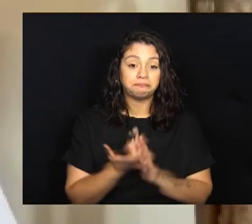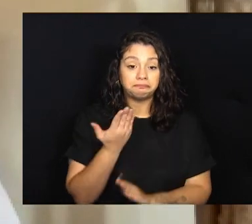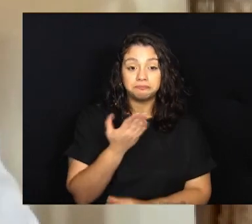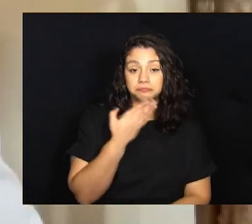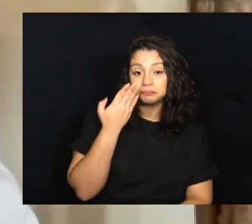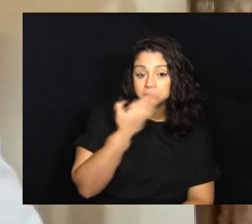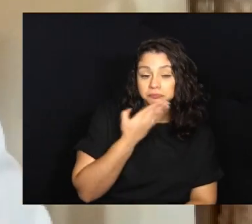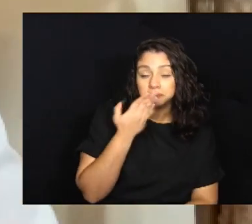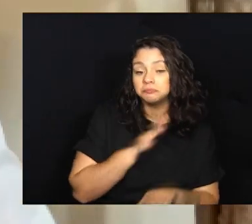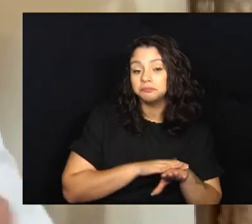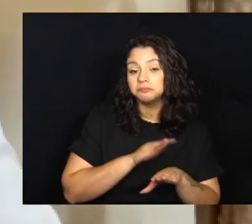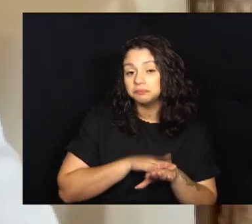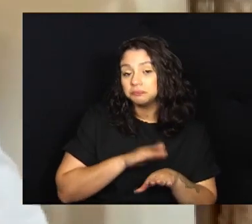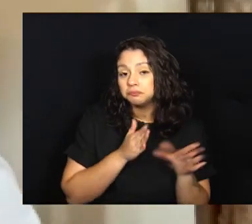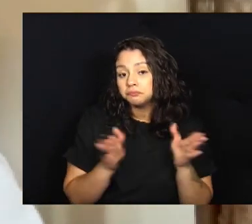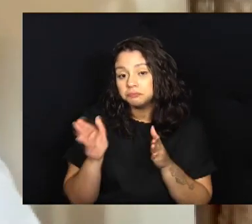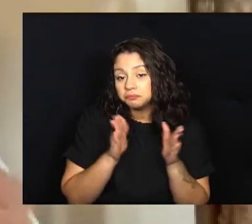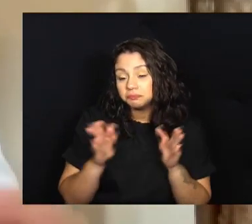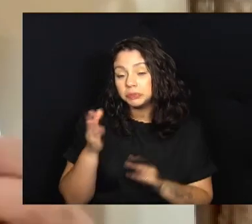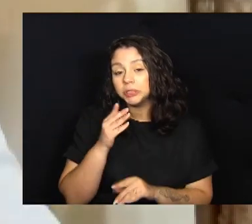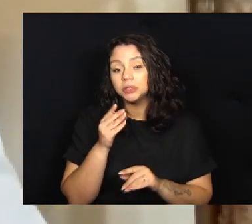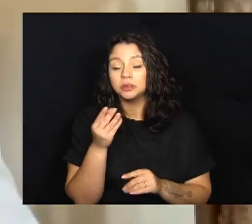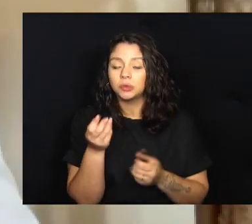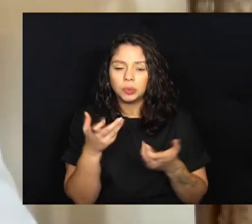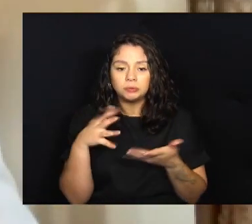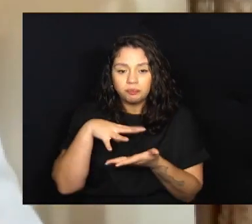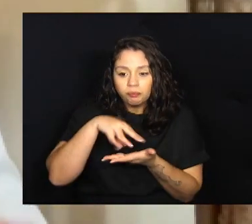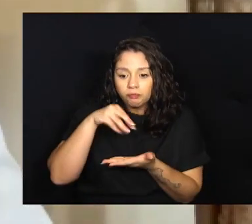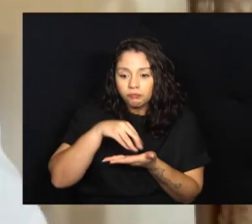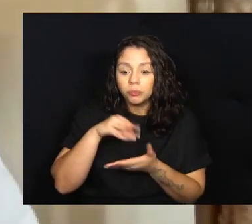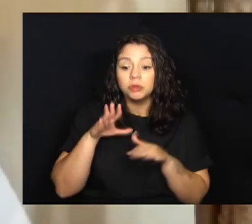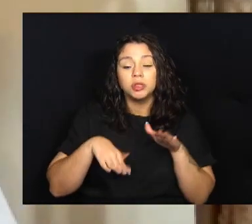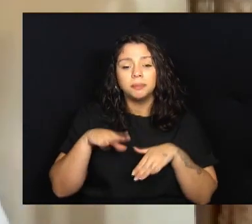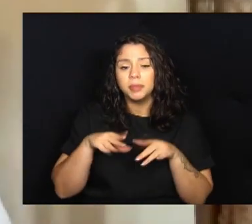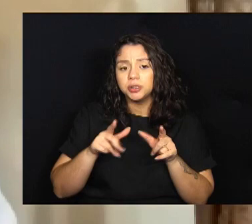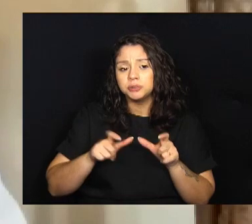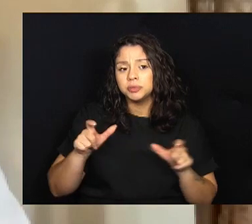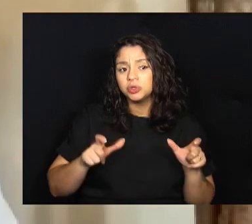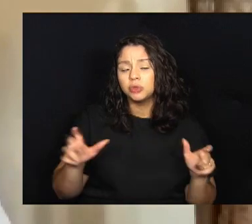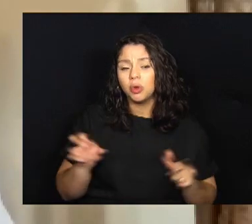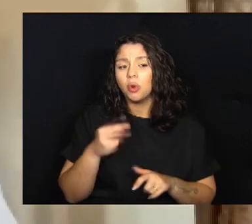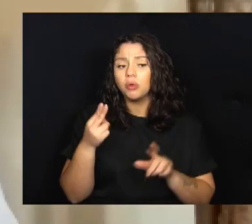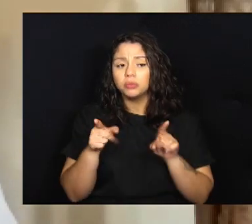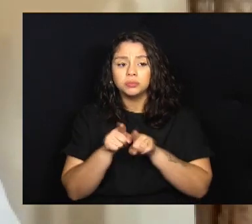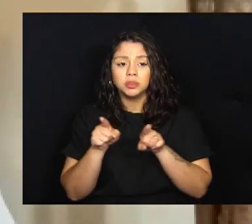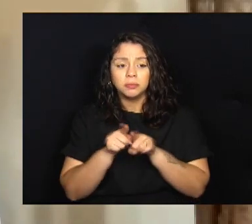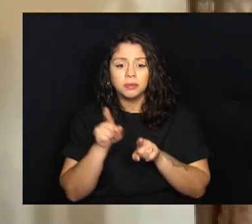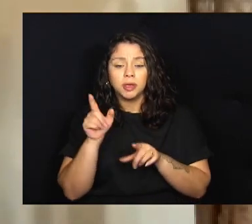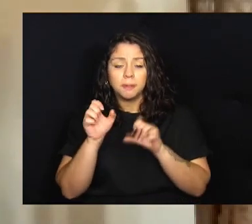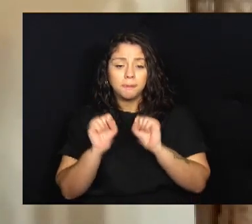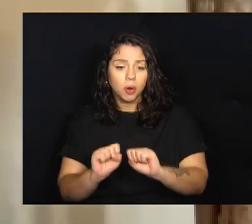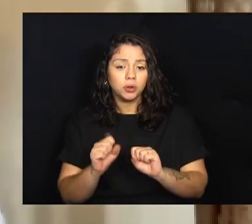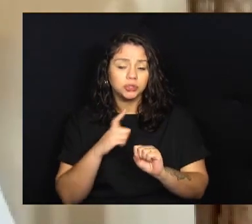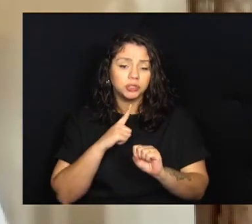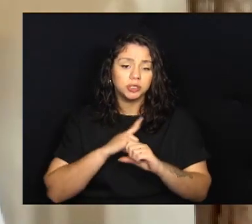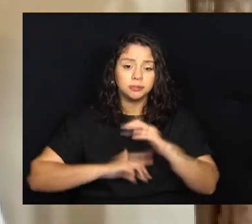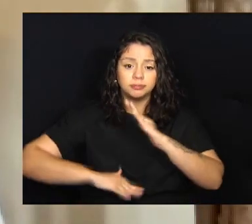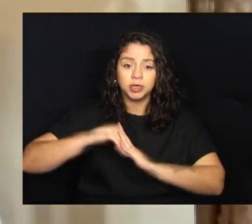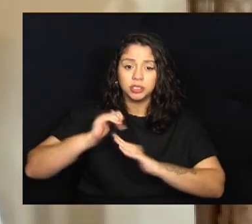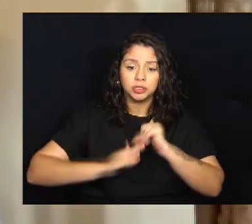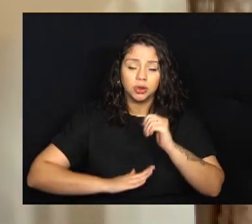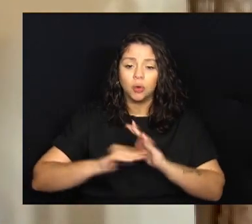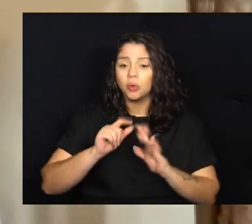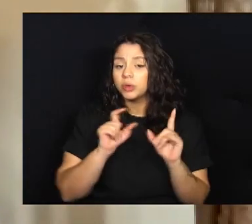ou um salgado. Então, depende muito de cada pessoa, ou até mesmo você pode praticar o desapego.